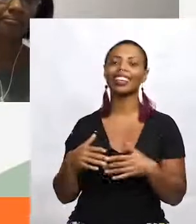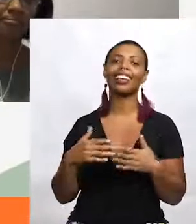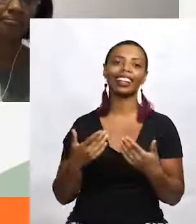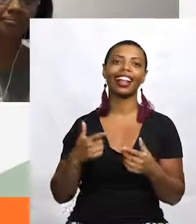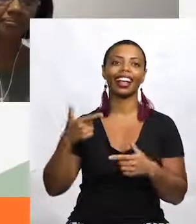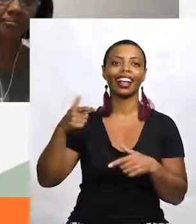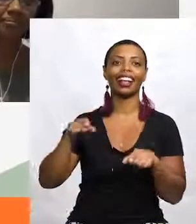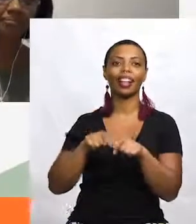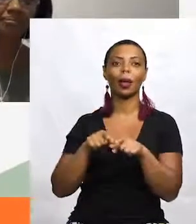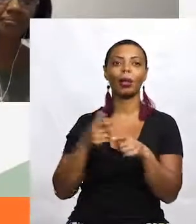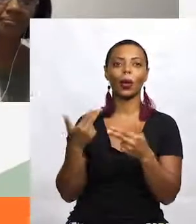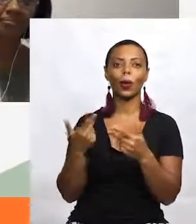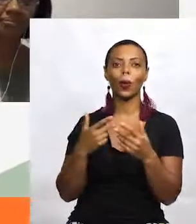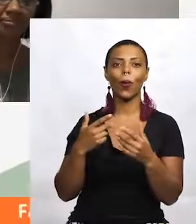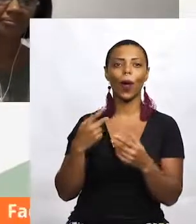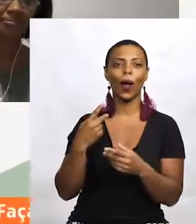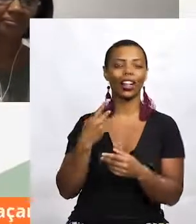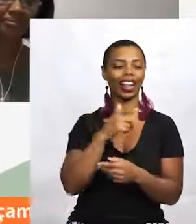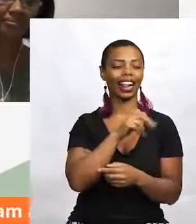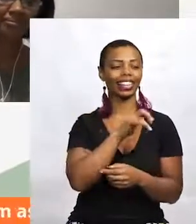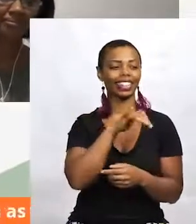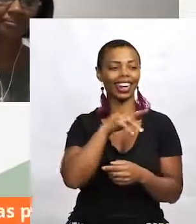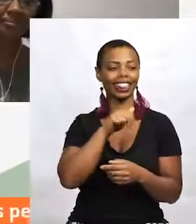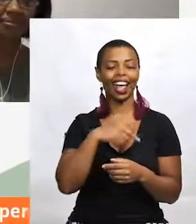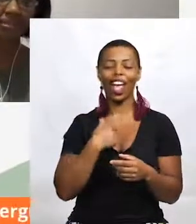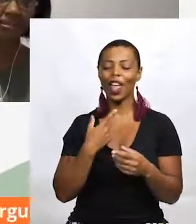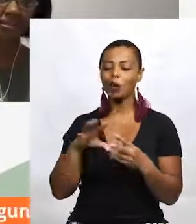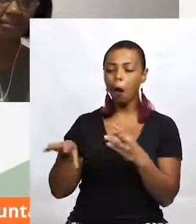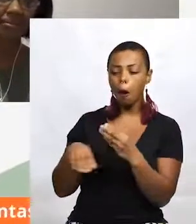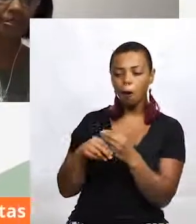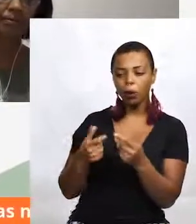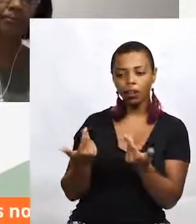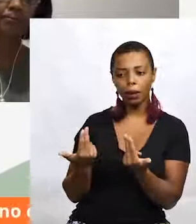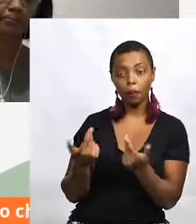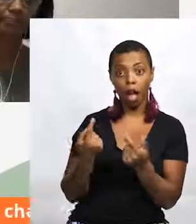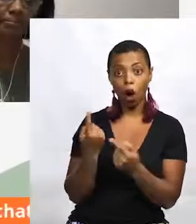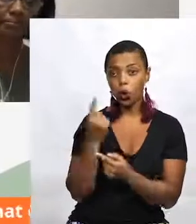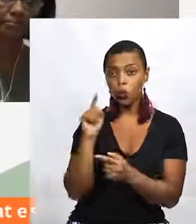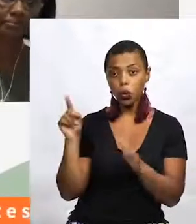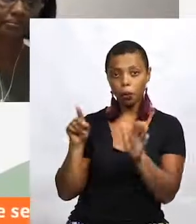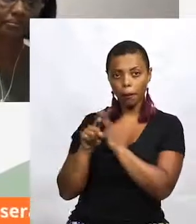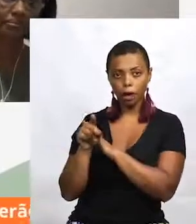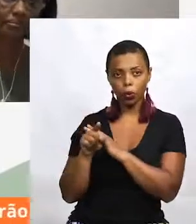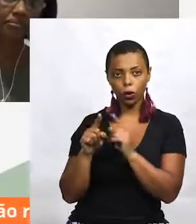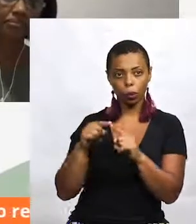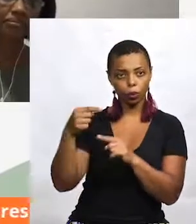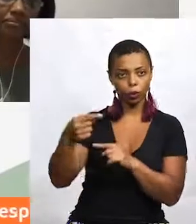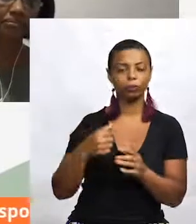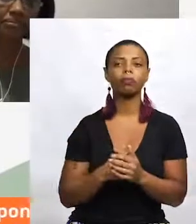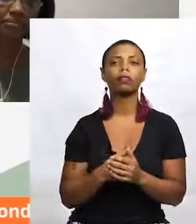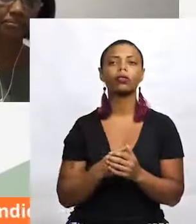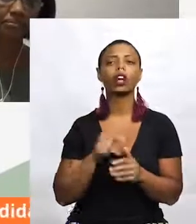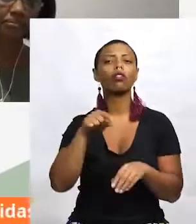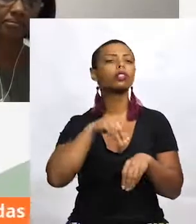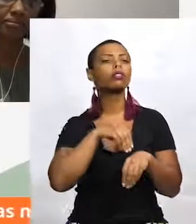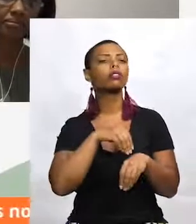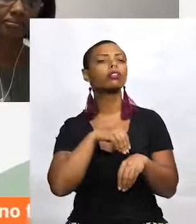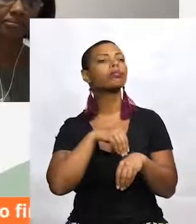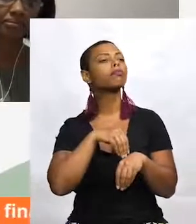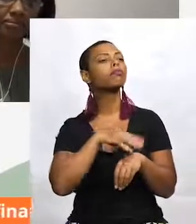eu fiz para a Adriana, essa última pergunta antes da gente ir para o próximo bloco. O que, que você deixa para os seus